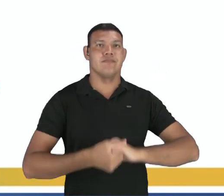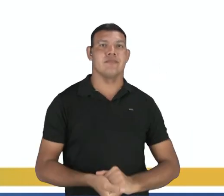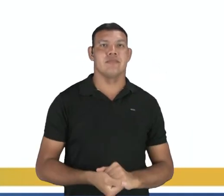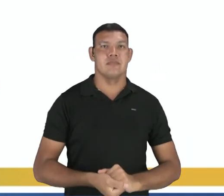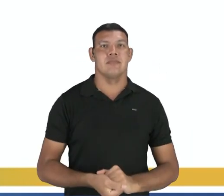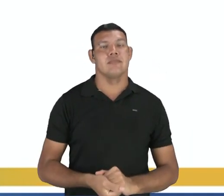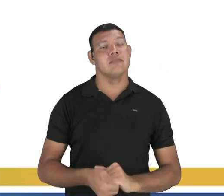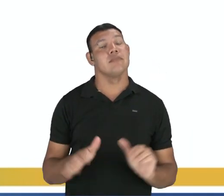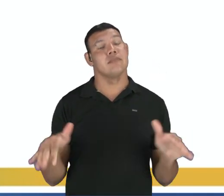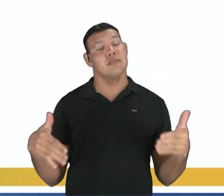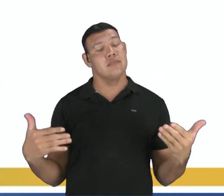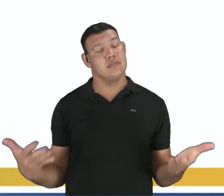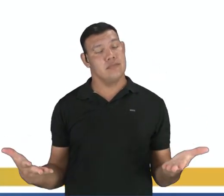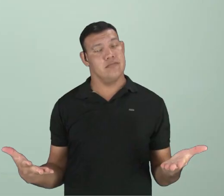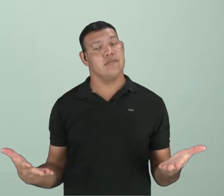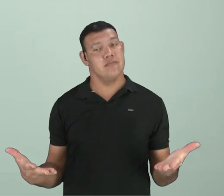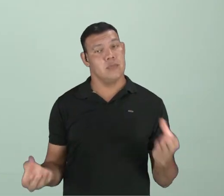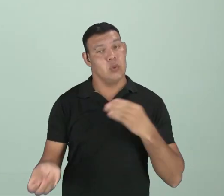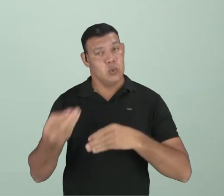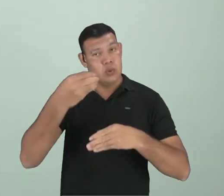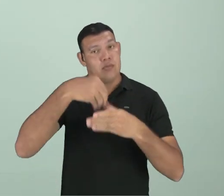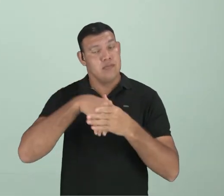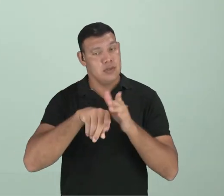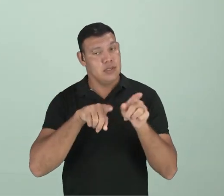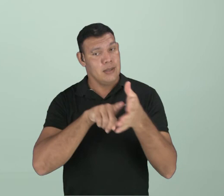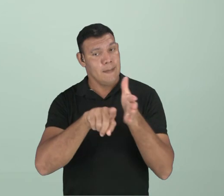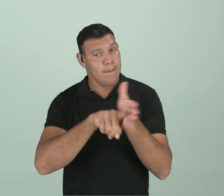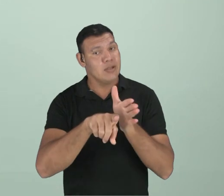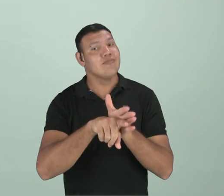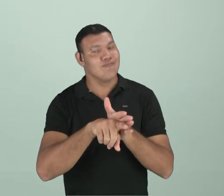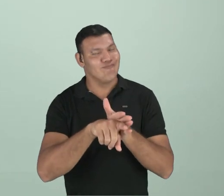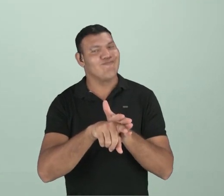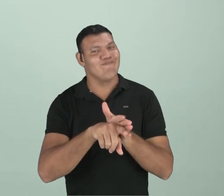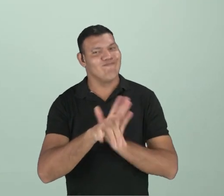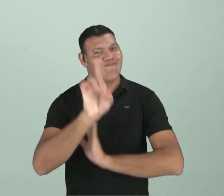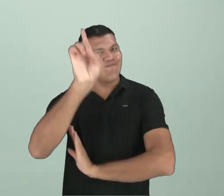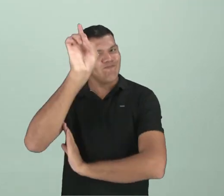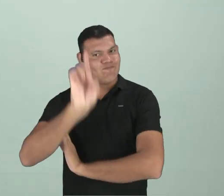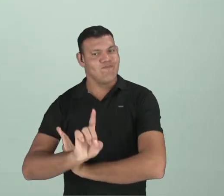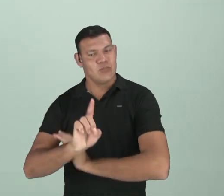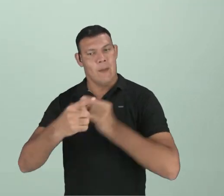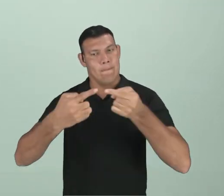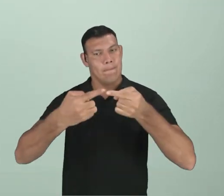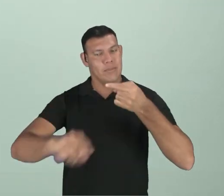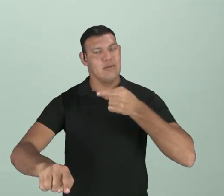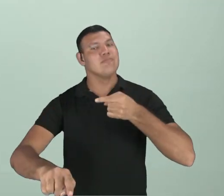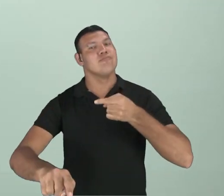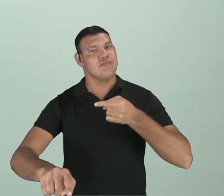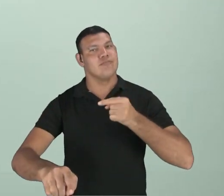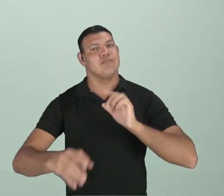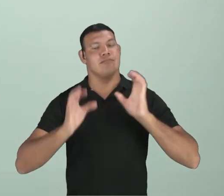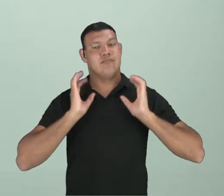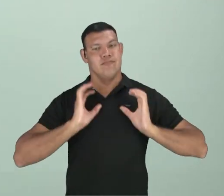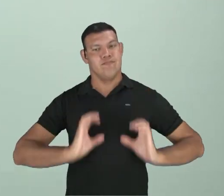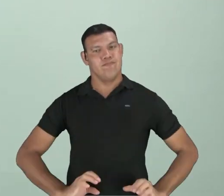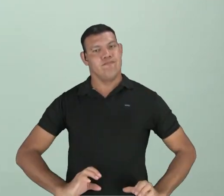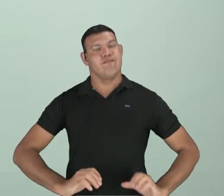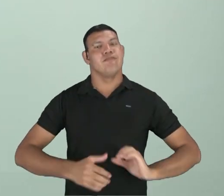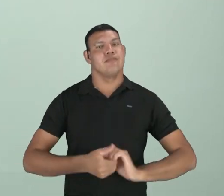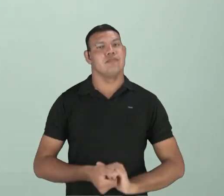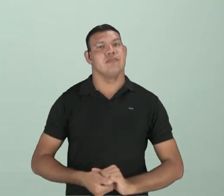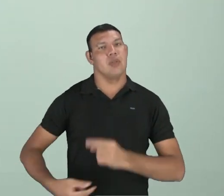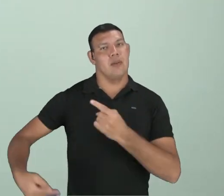efetiva, né, pessoal? E aí, dentro dessa questão, a pessoa tem o seu direito impedido, né, de exercer aí, então, a